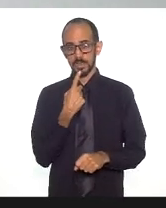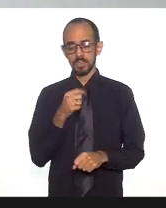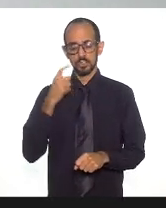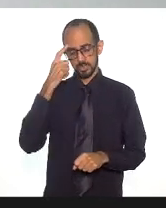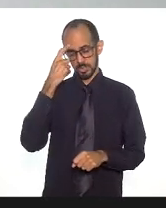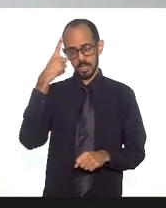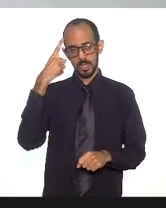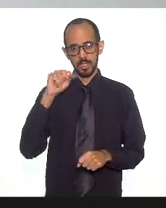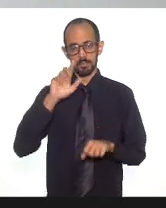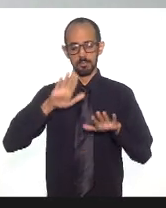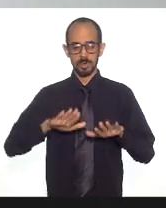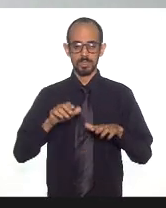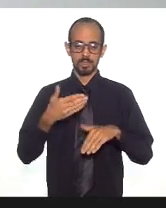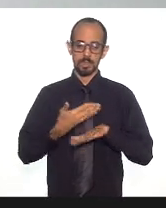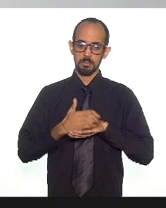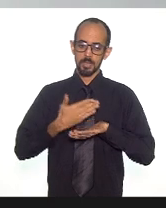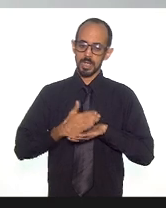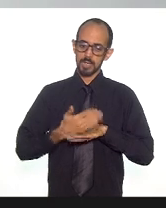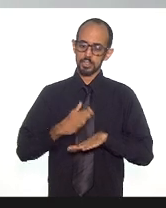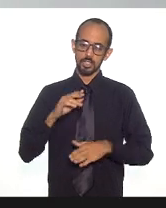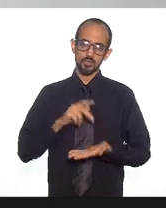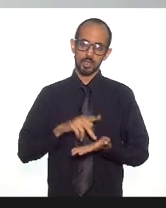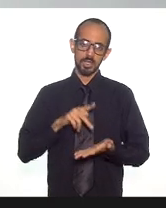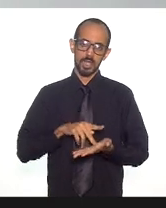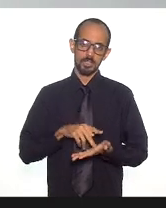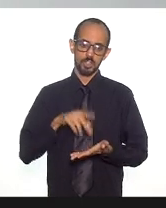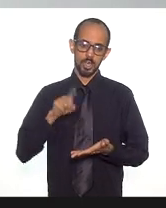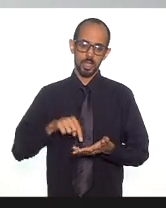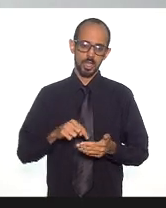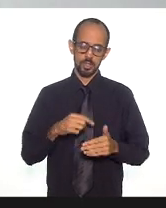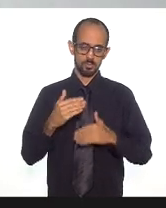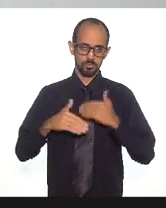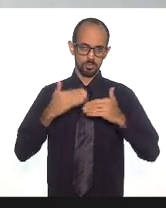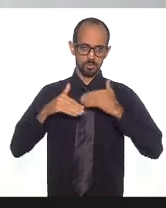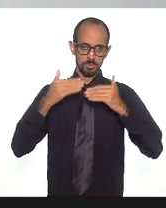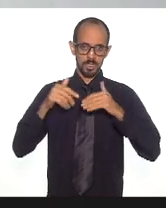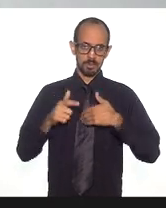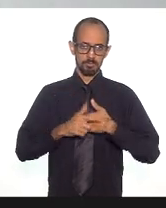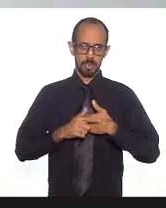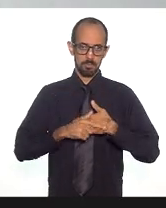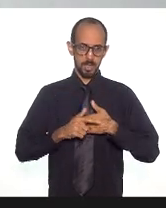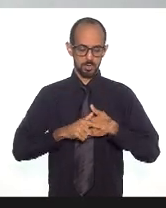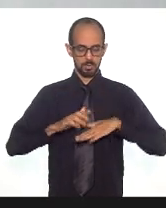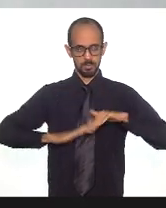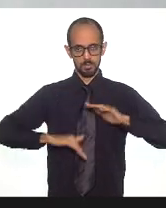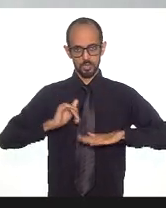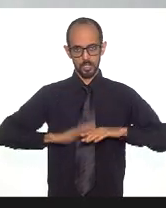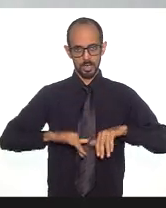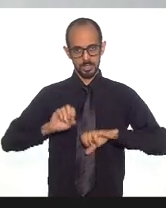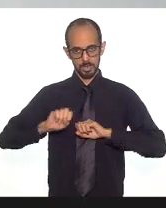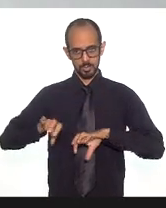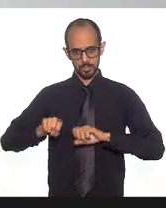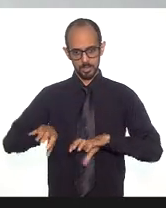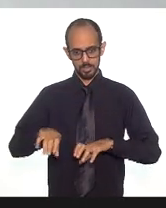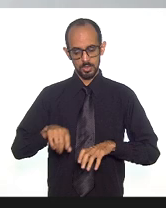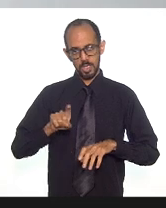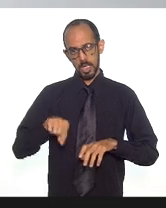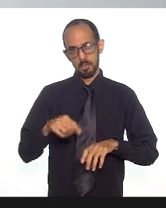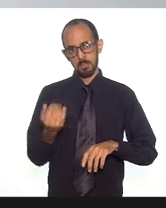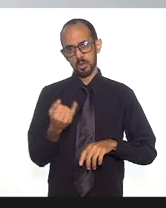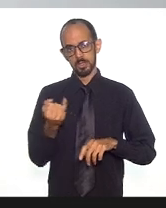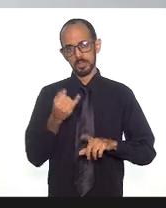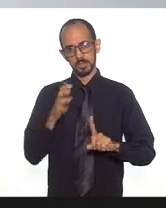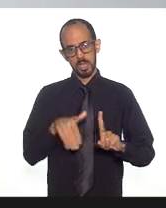tutoria, mas na prática, né, desempenham esse papel aí de profissionais de educação. É importante que sejam reconhecidos. Então, hoje a